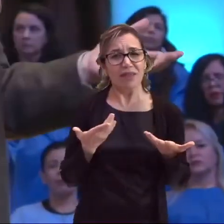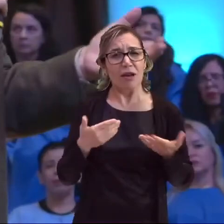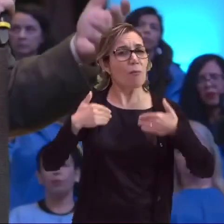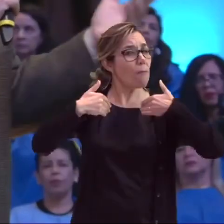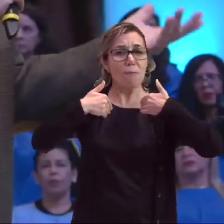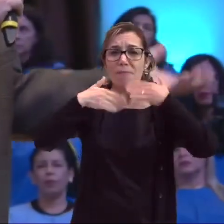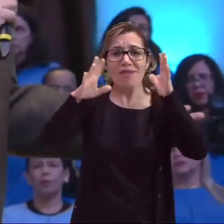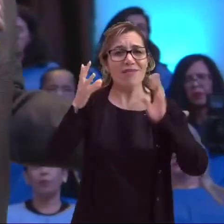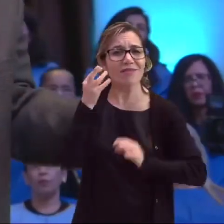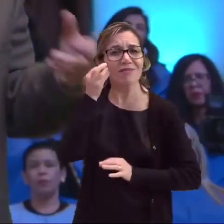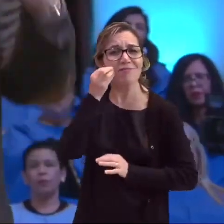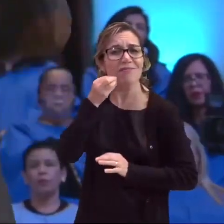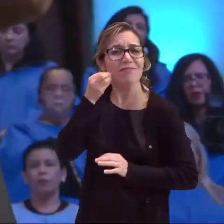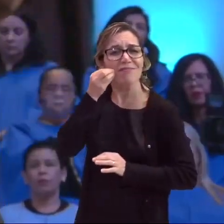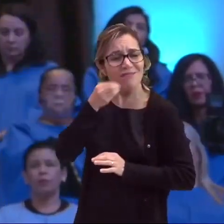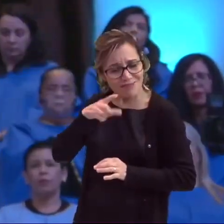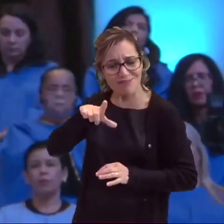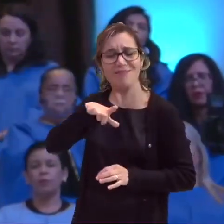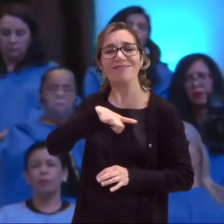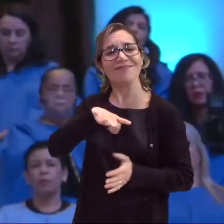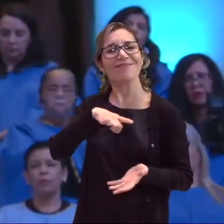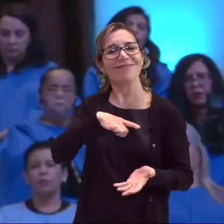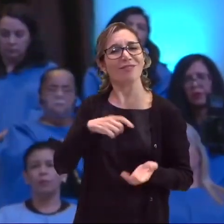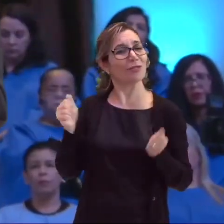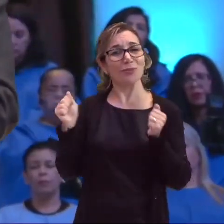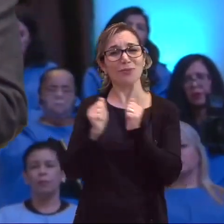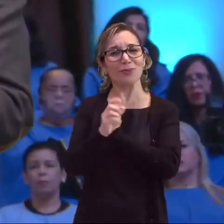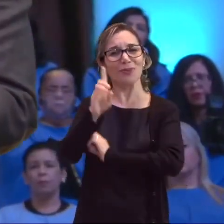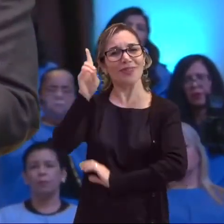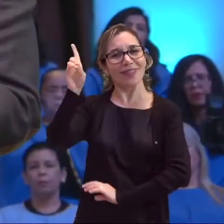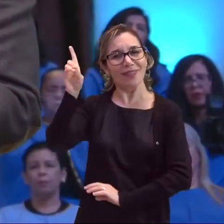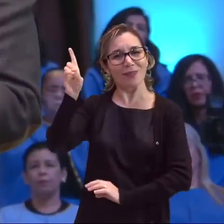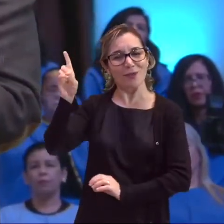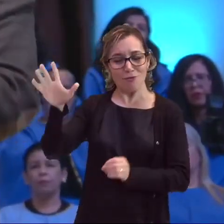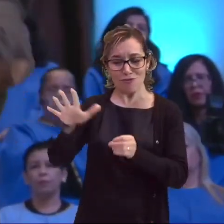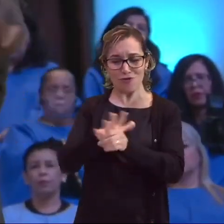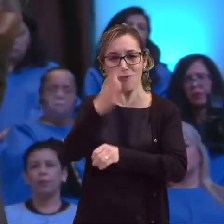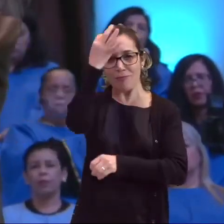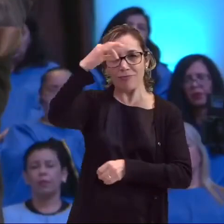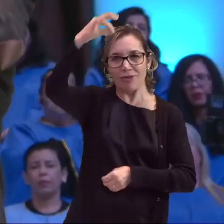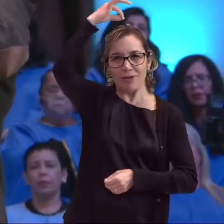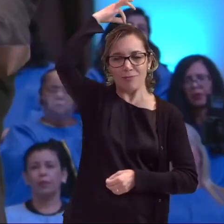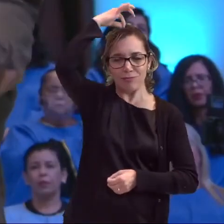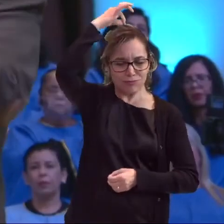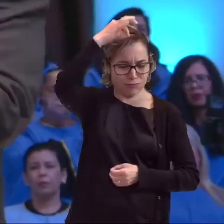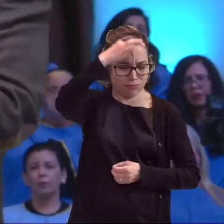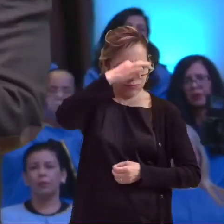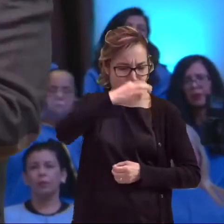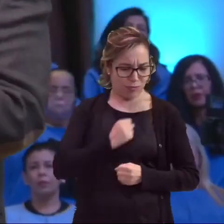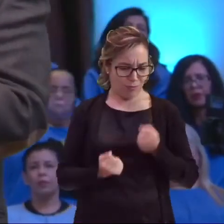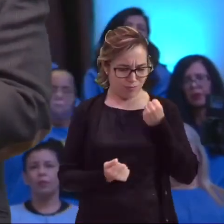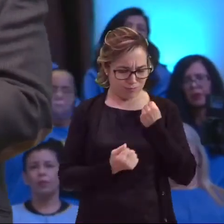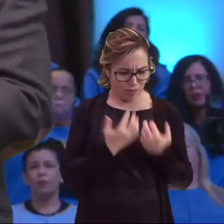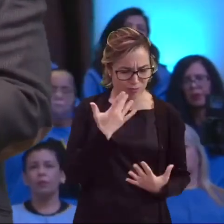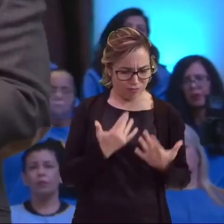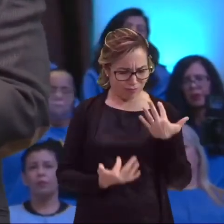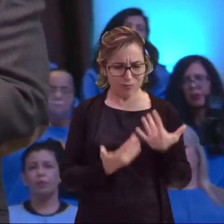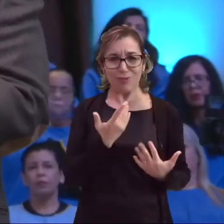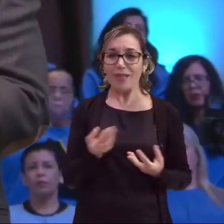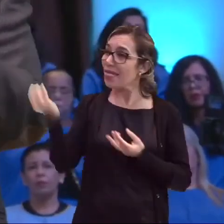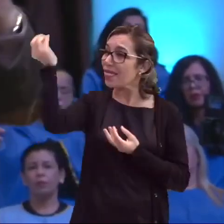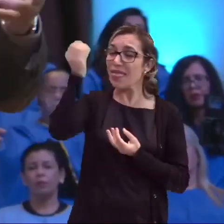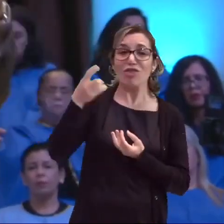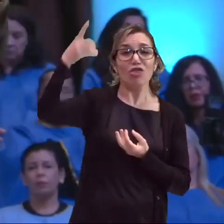maiores experiências espirituais como poder do Espírito Santo na minha vida com a manifestação de dons na minha